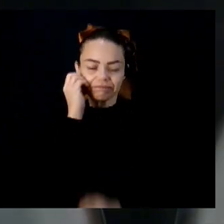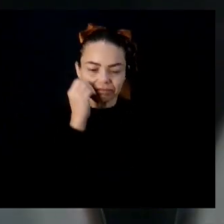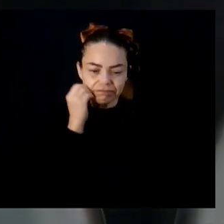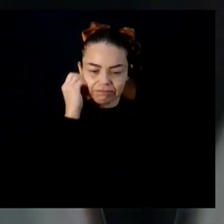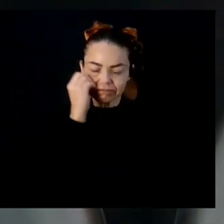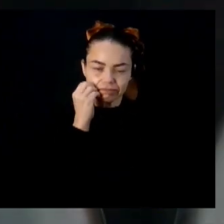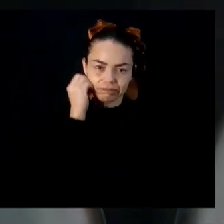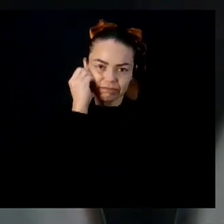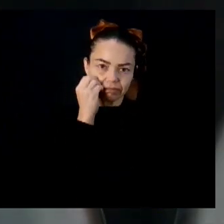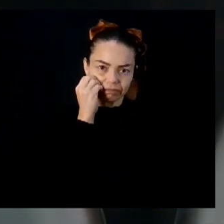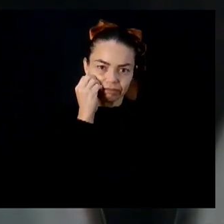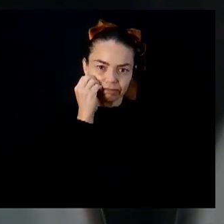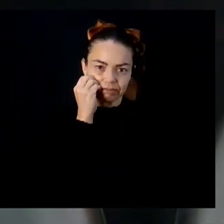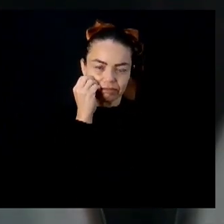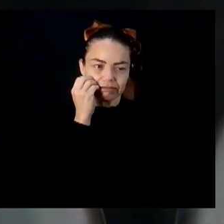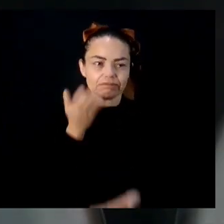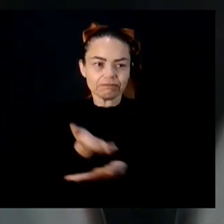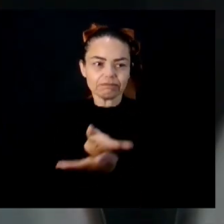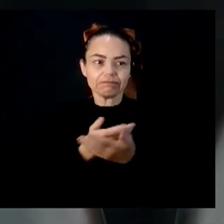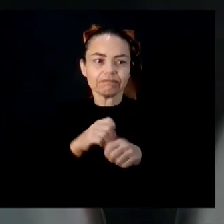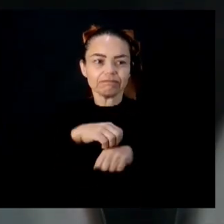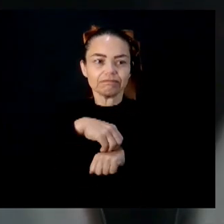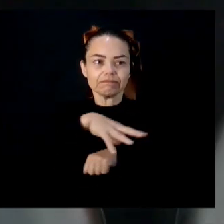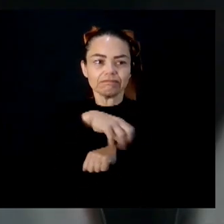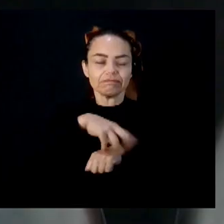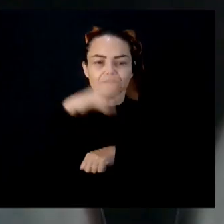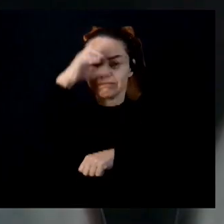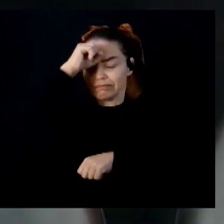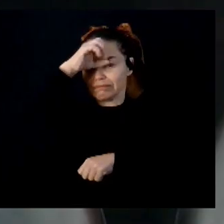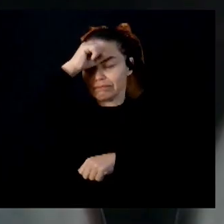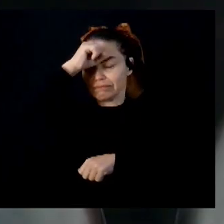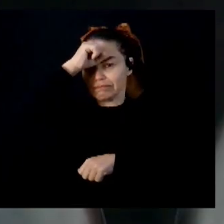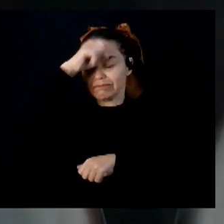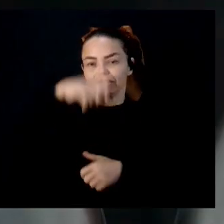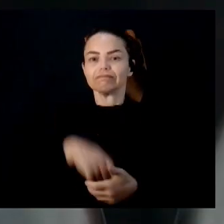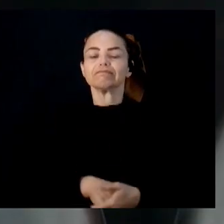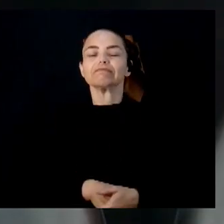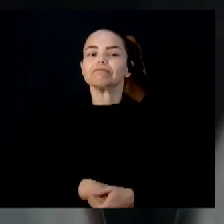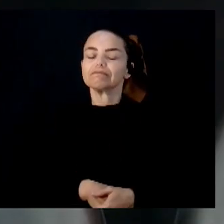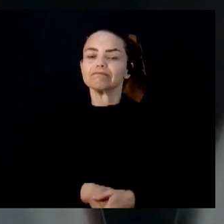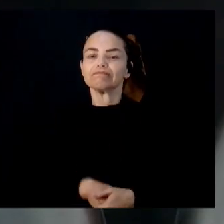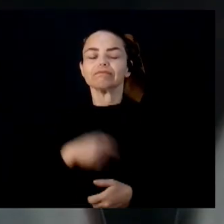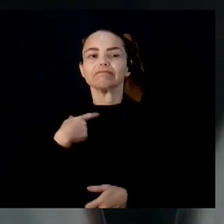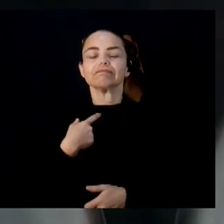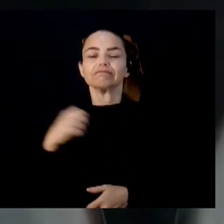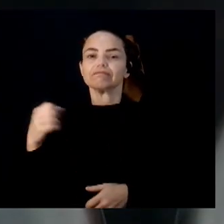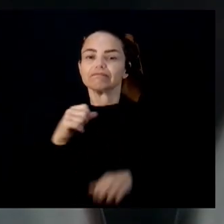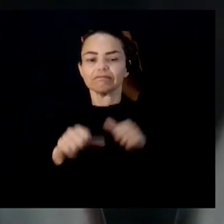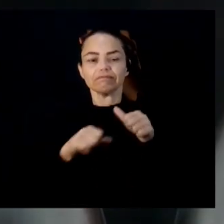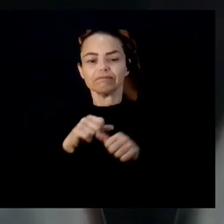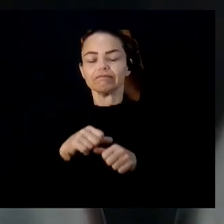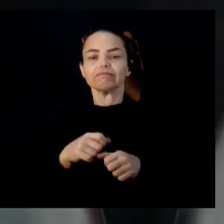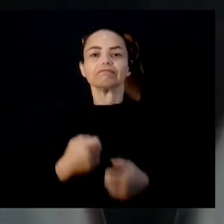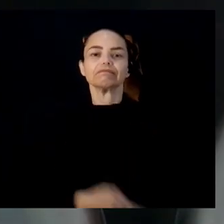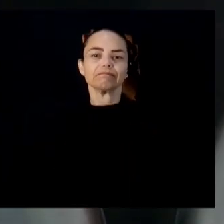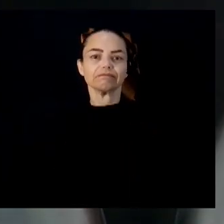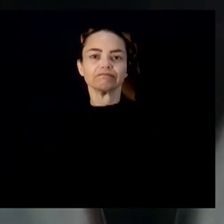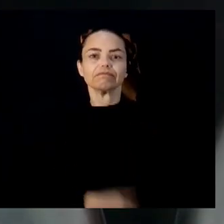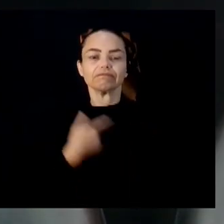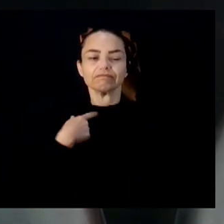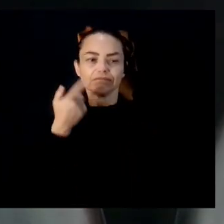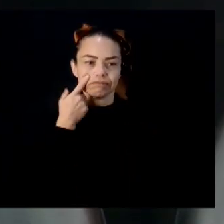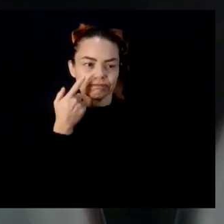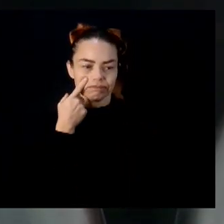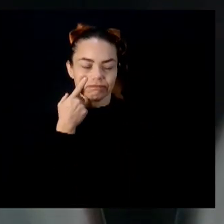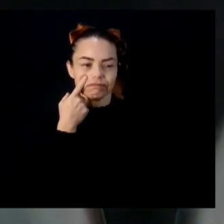e compartilhar novos aprendizados, a gente começa a sair da rotina necessariamente. E a gente começa a olhar para o nosso parceiro